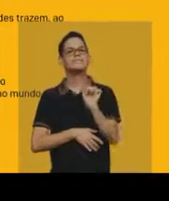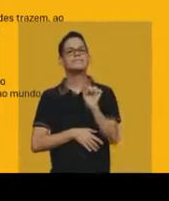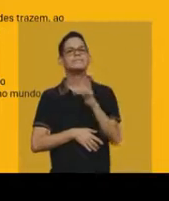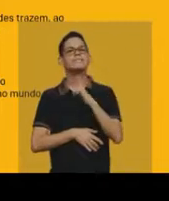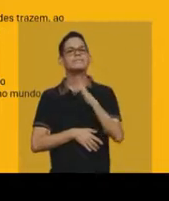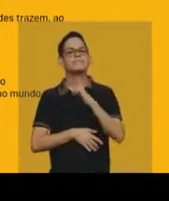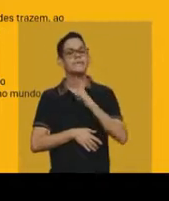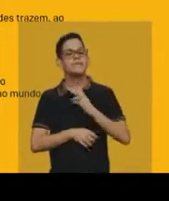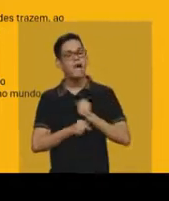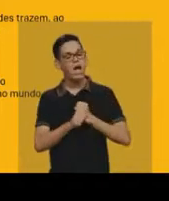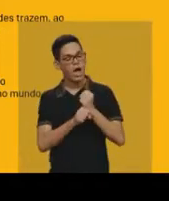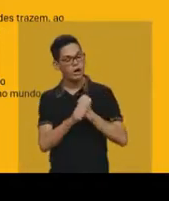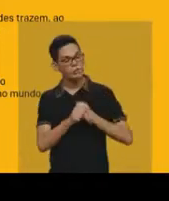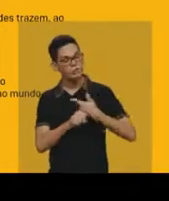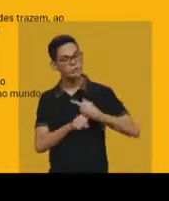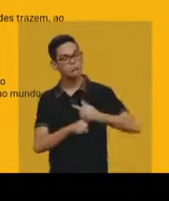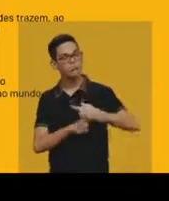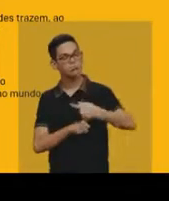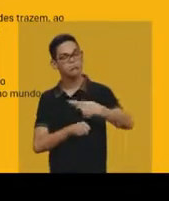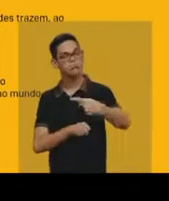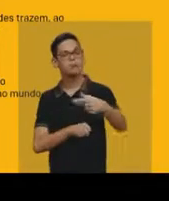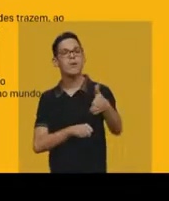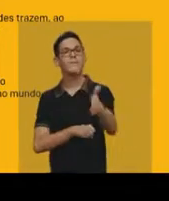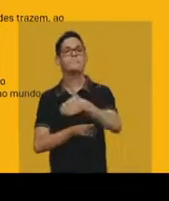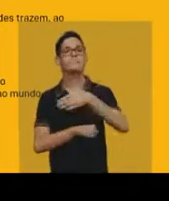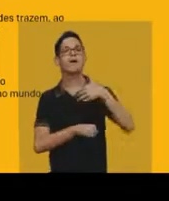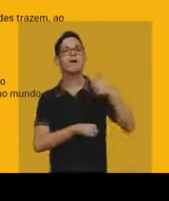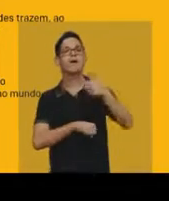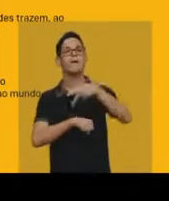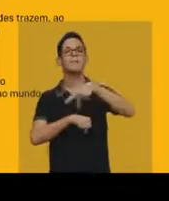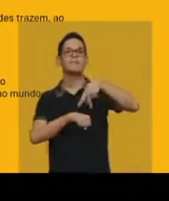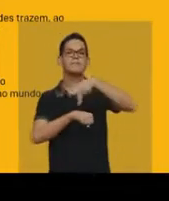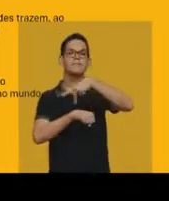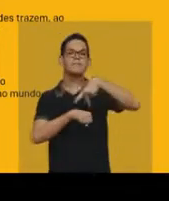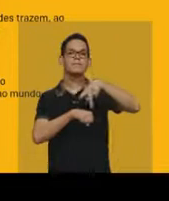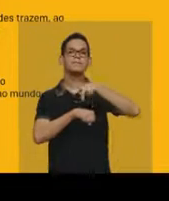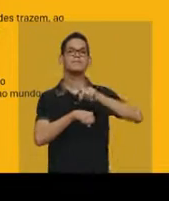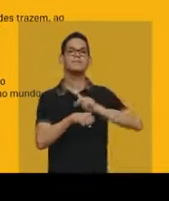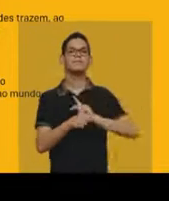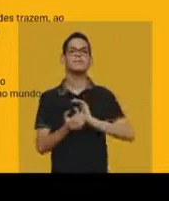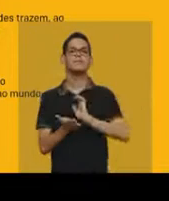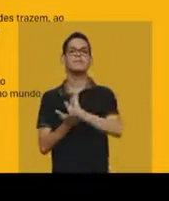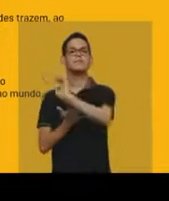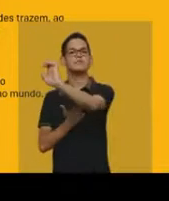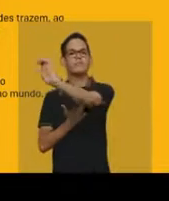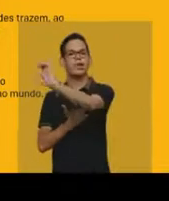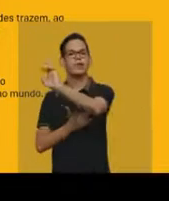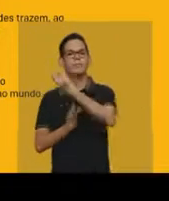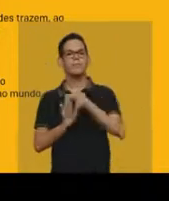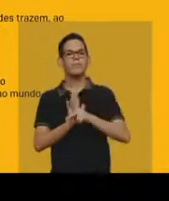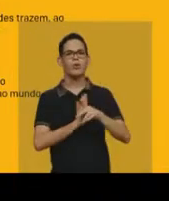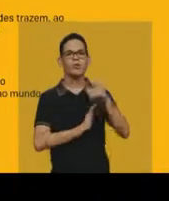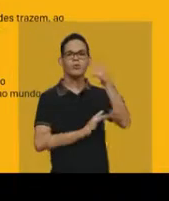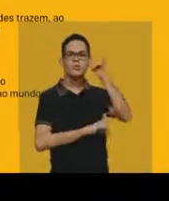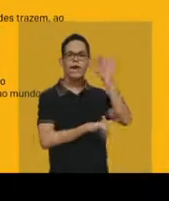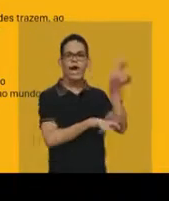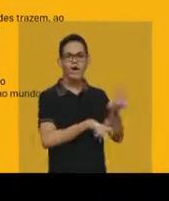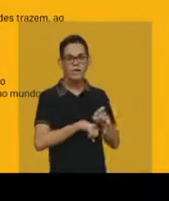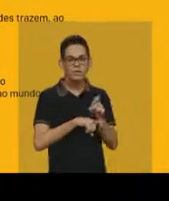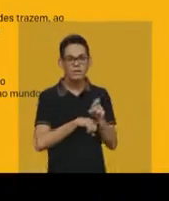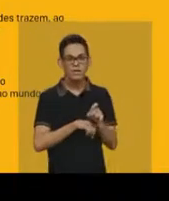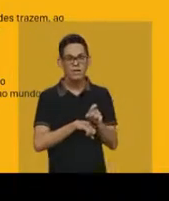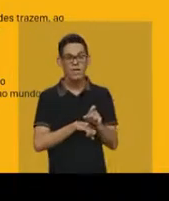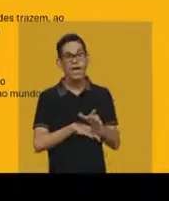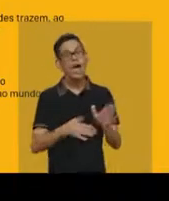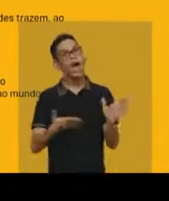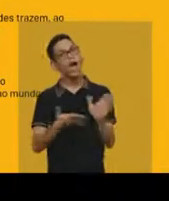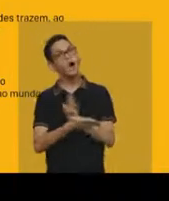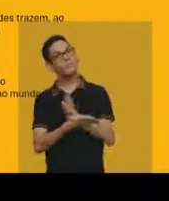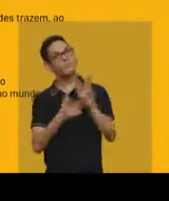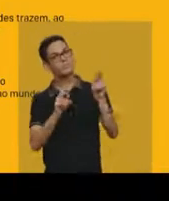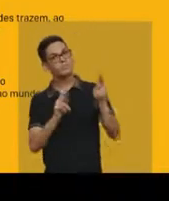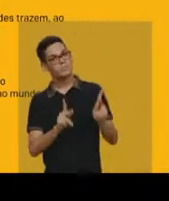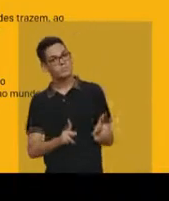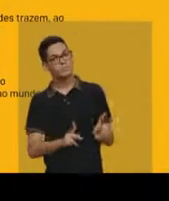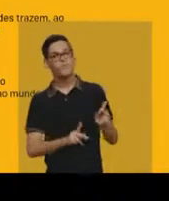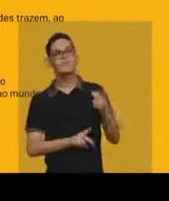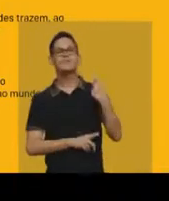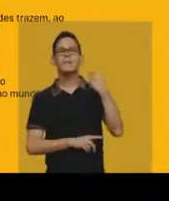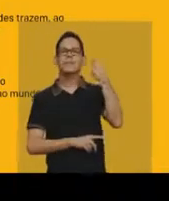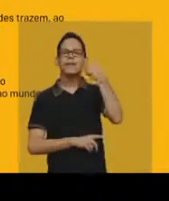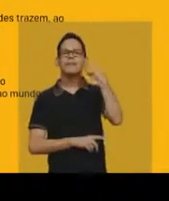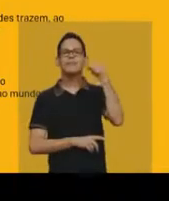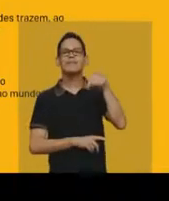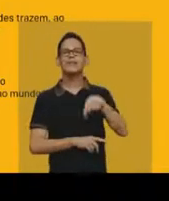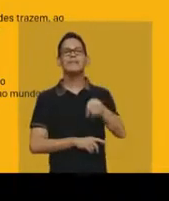um dos principais países agroexportadores do mundo. Lembrar daquela frase que eu falei, tem quem considere o Brasil o celeiro do